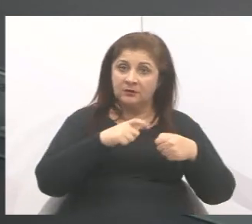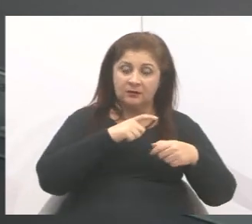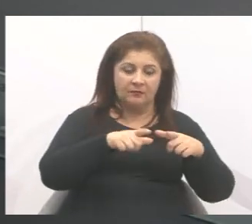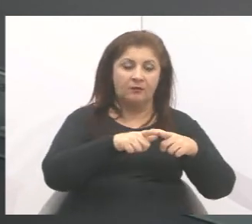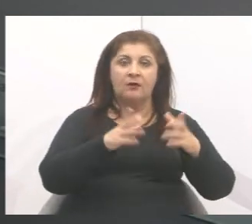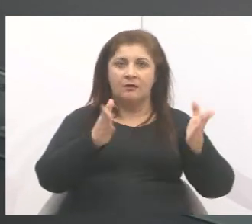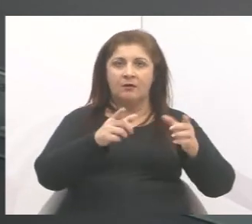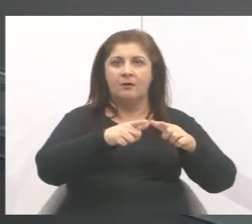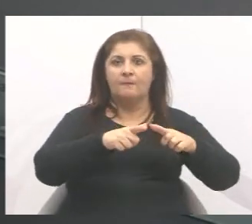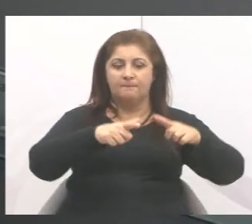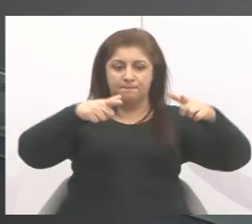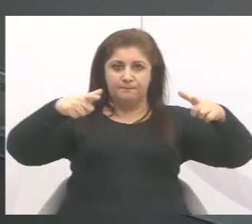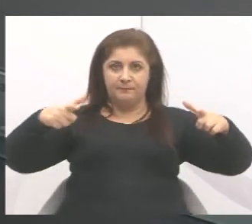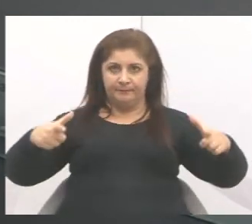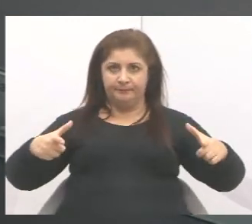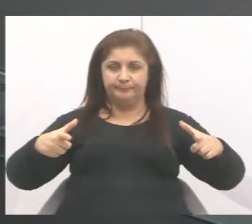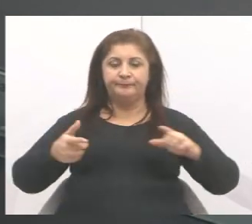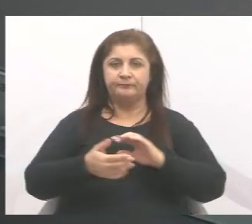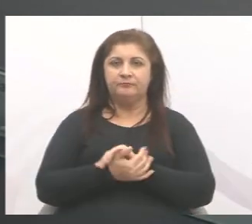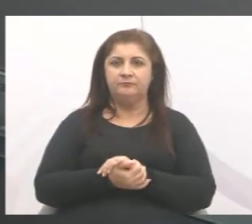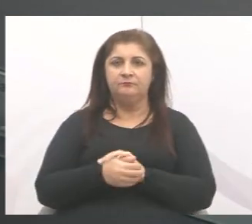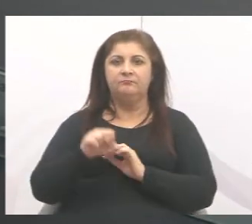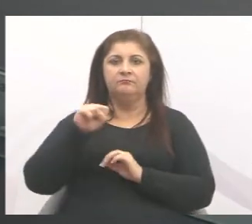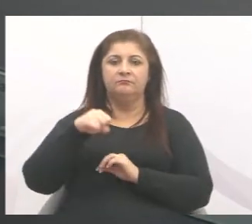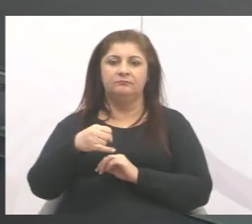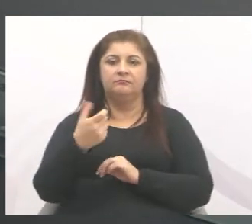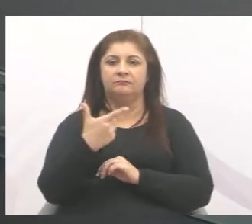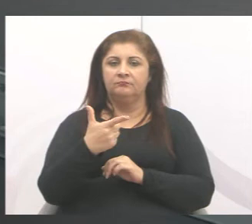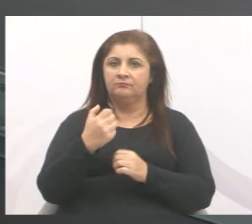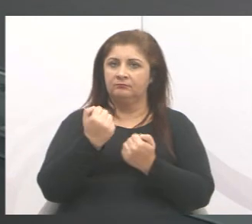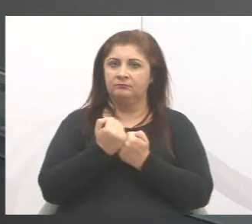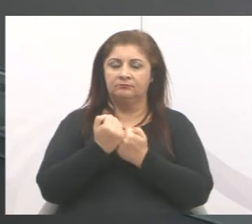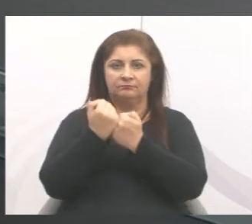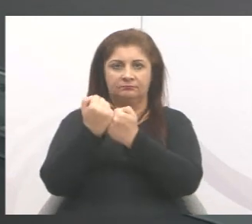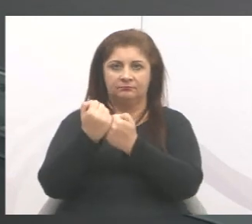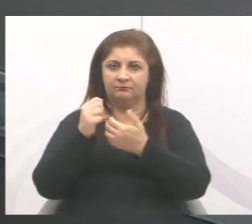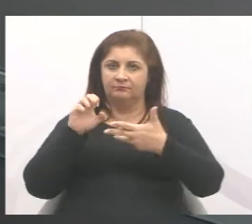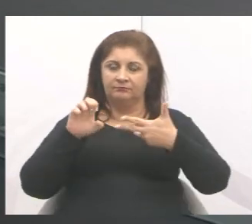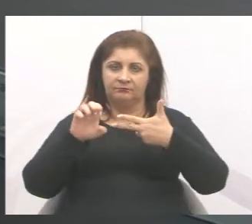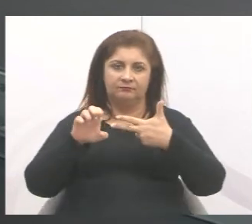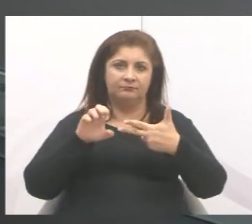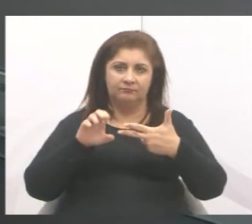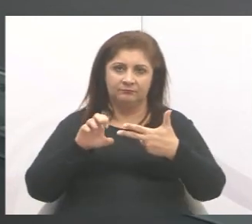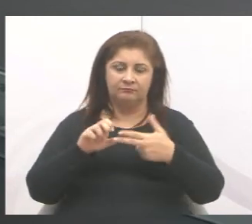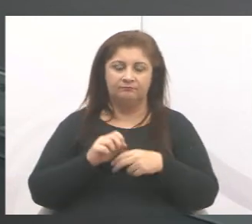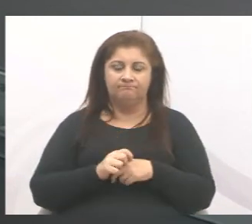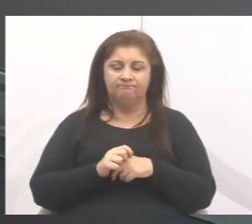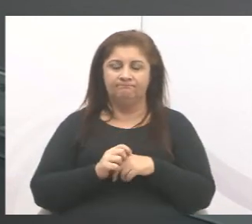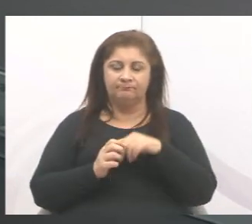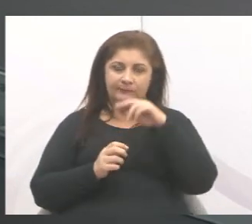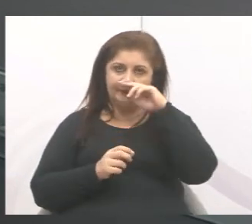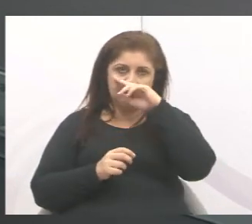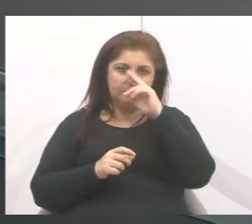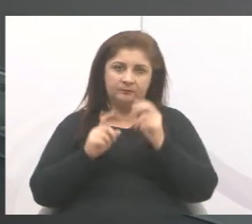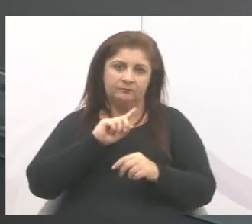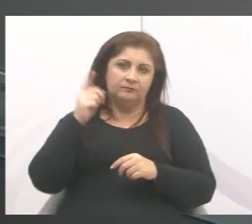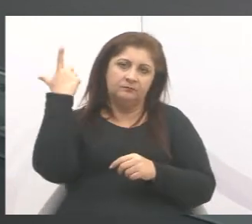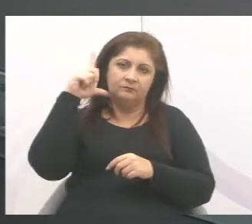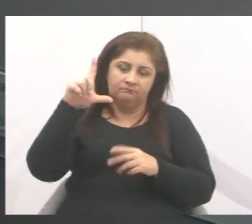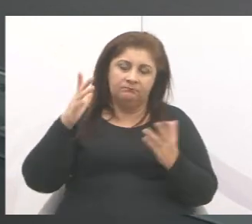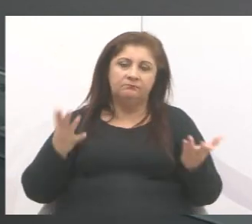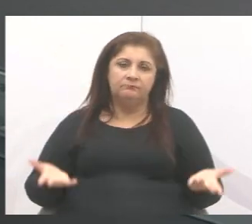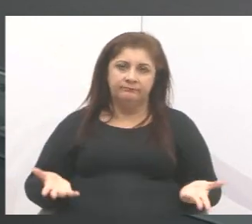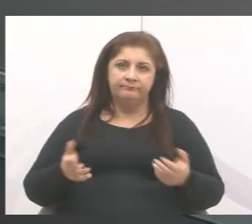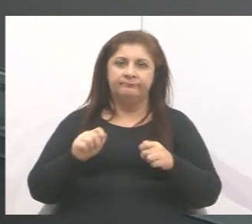sim, dessa ampliação. E sem o apoio do Executivo, com certeza, não seria possível